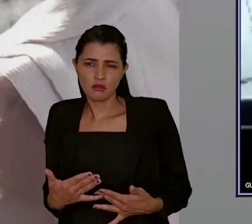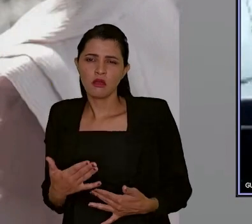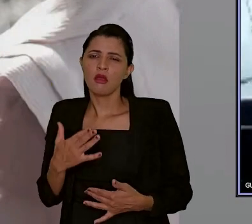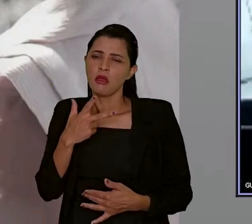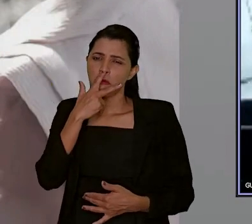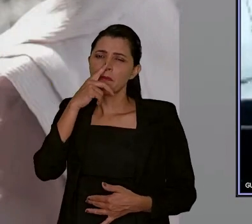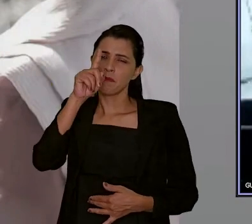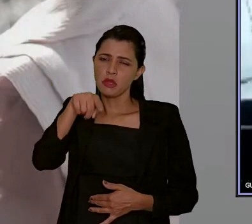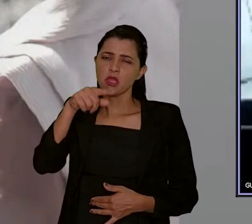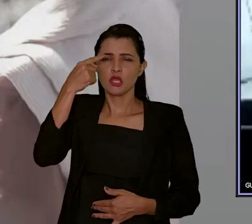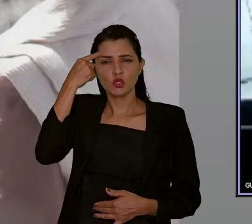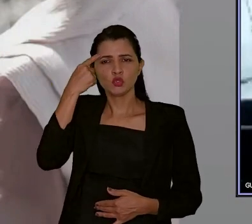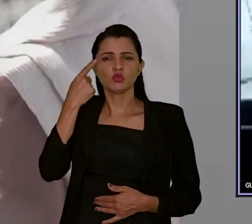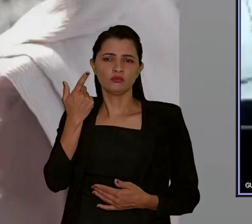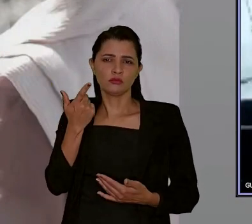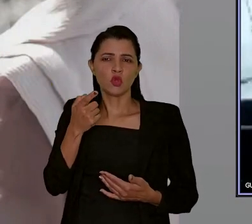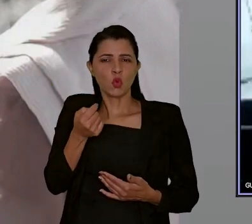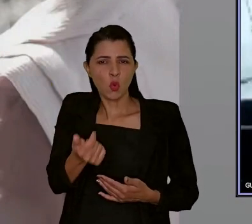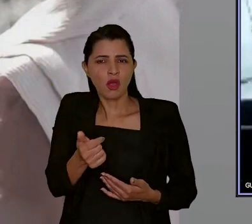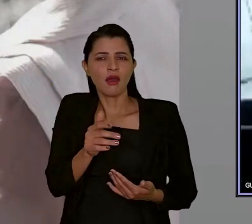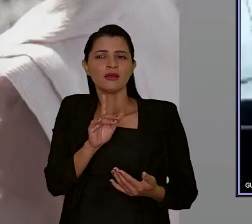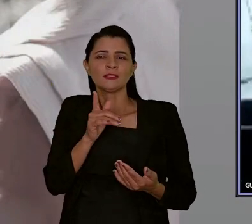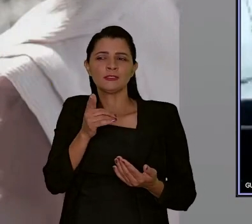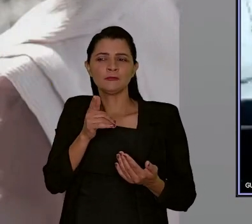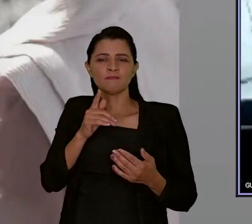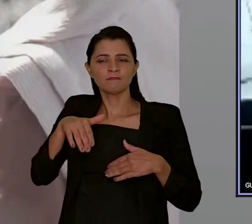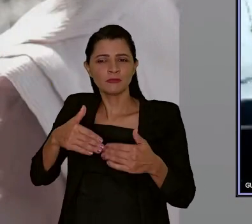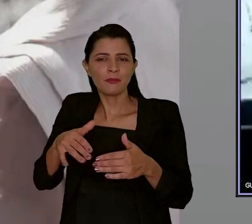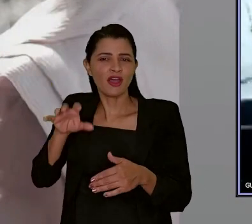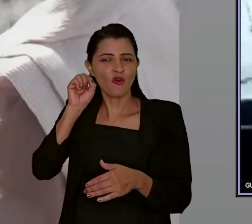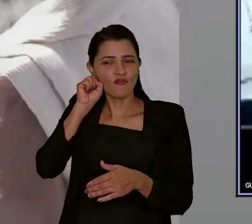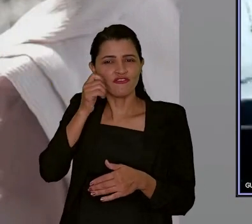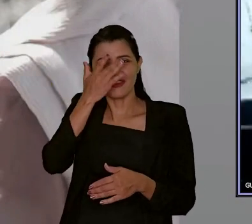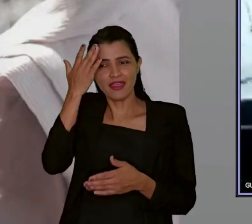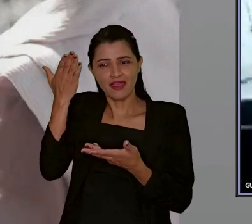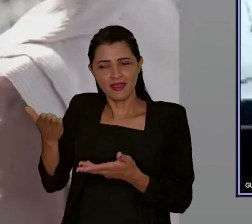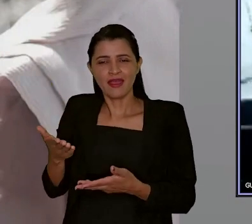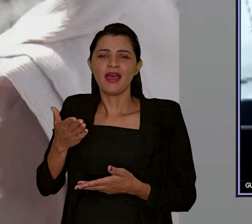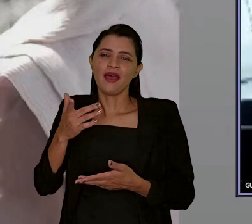encaminhando aqui para podermos exatamente ouvir a doutora Graziella da Argentina.